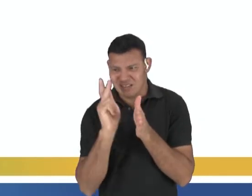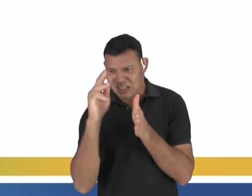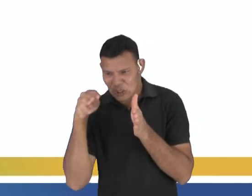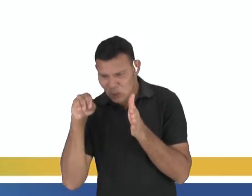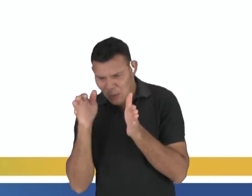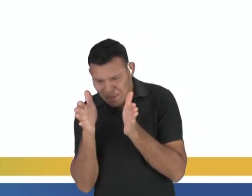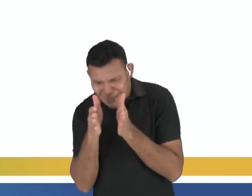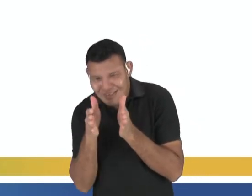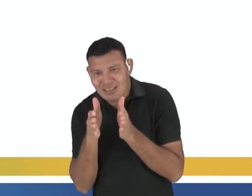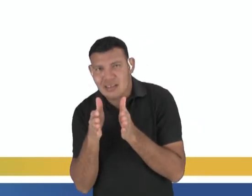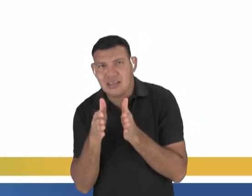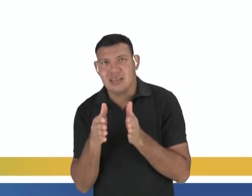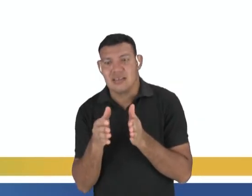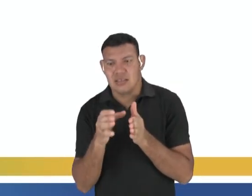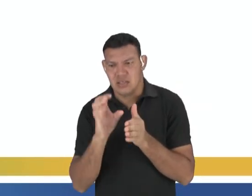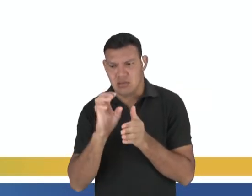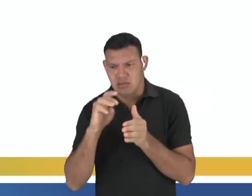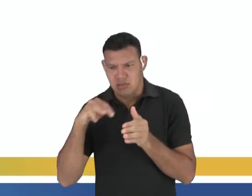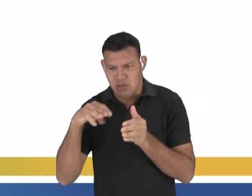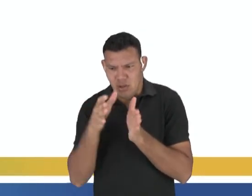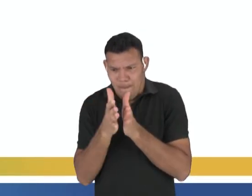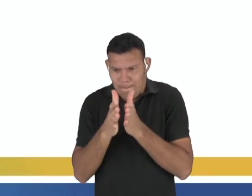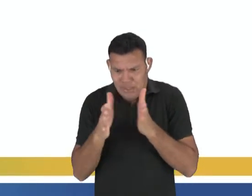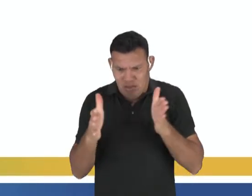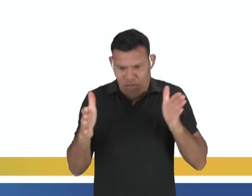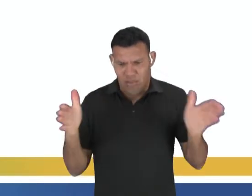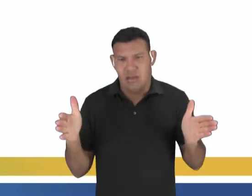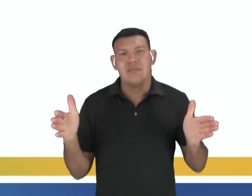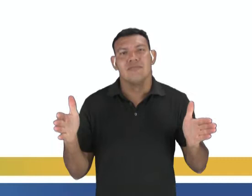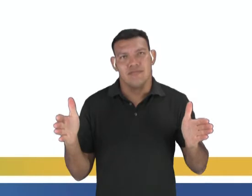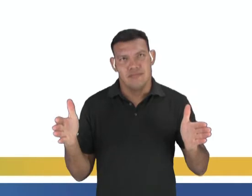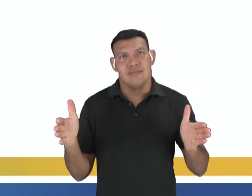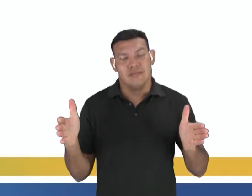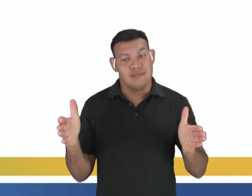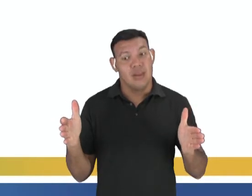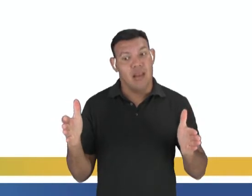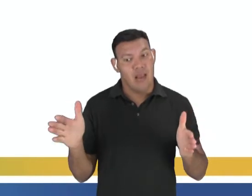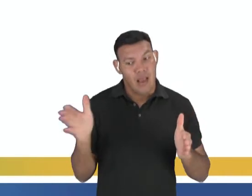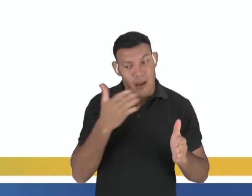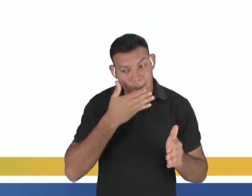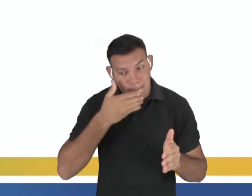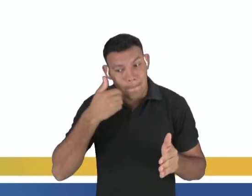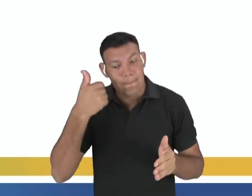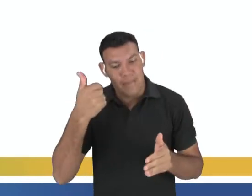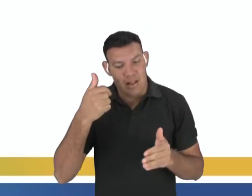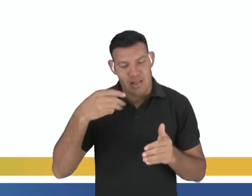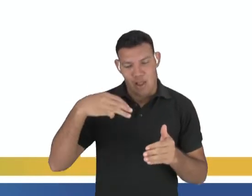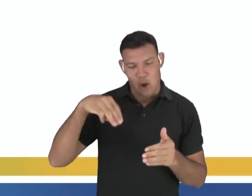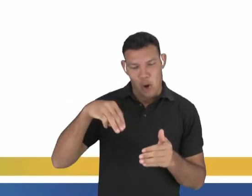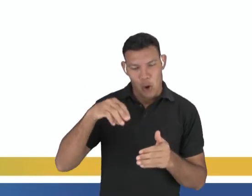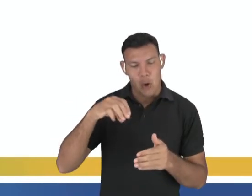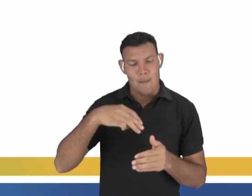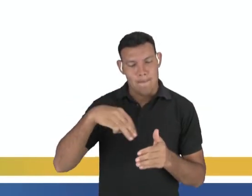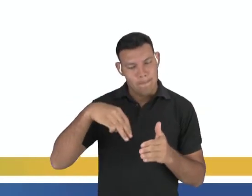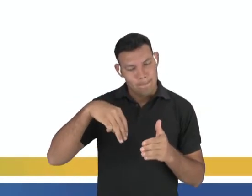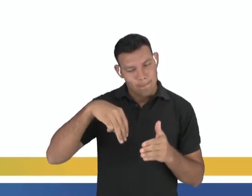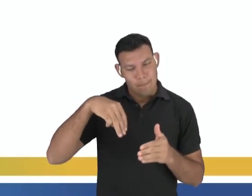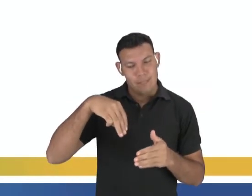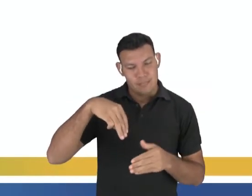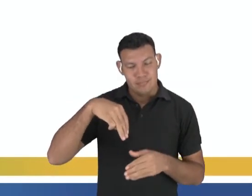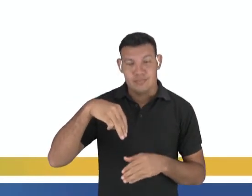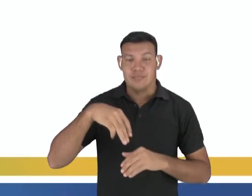um centímetro vou ter valor grande né metros seria então a unidade mais adequada para